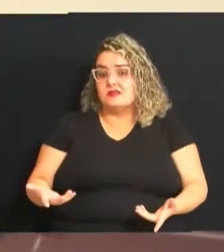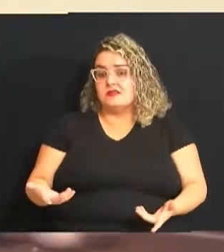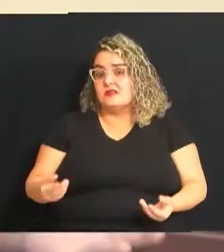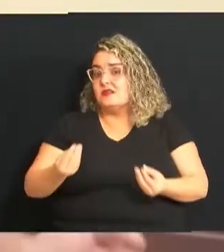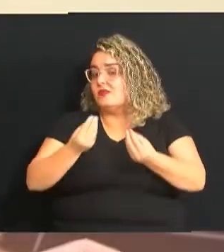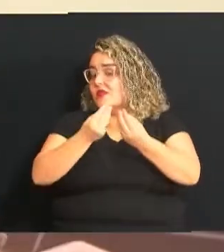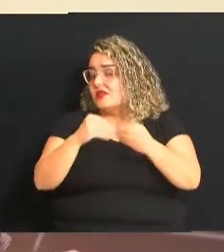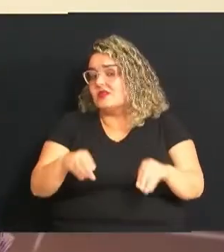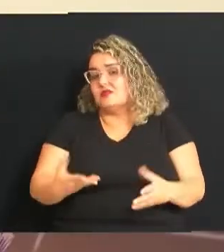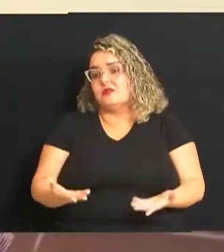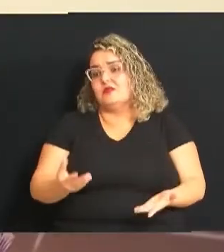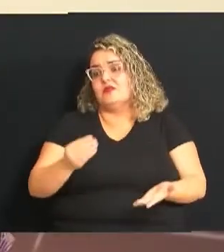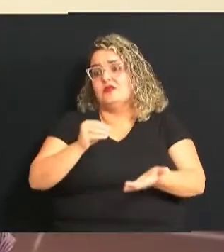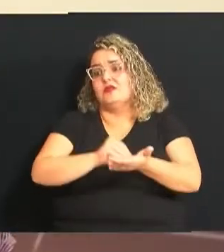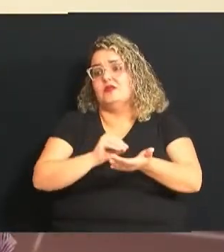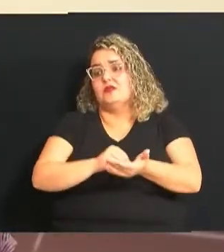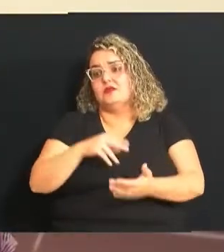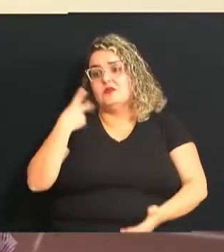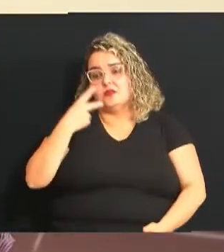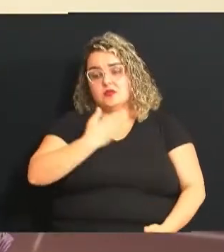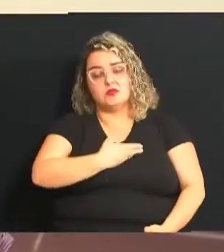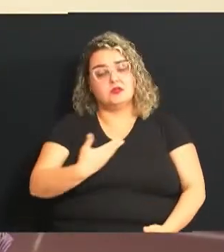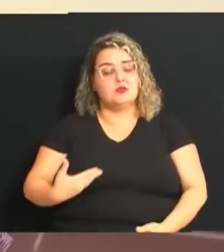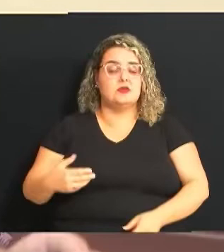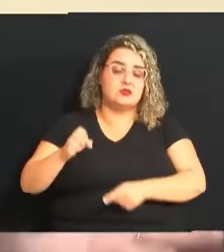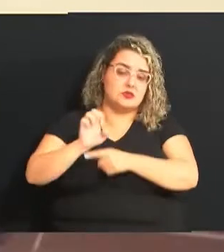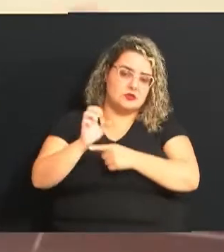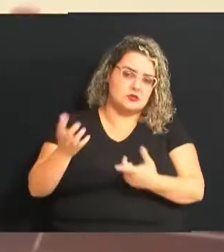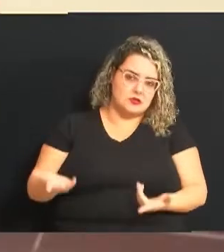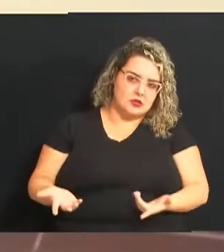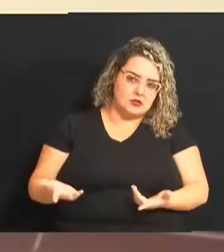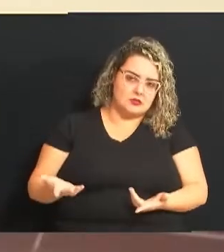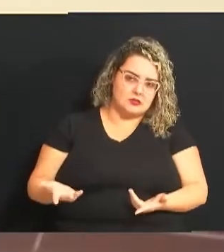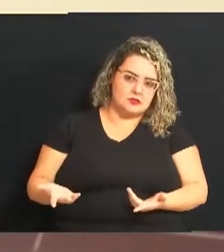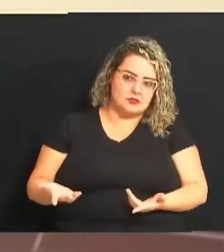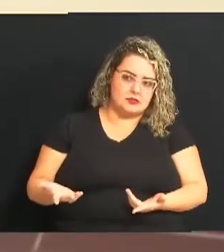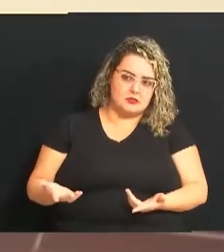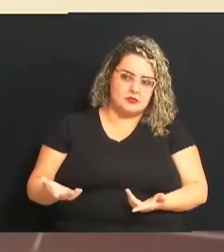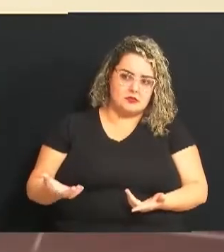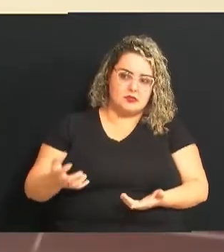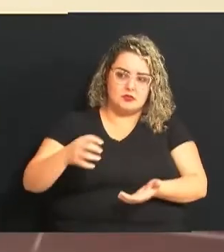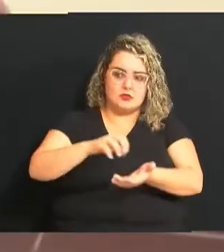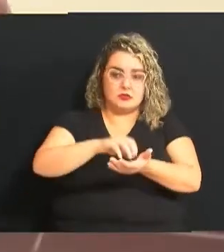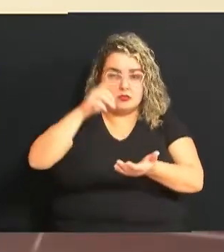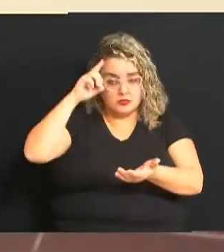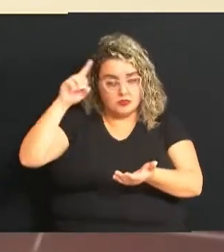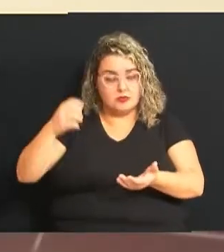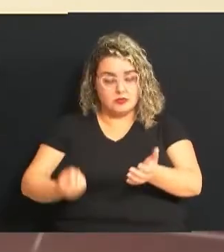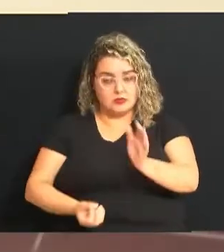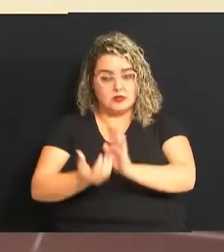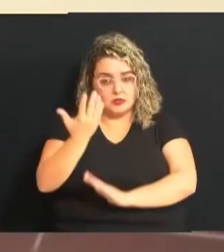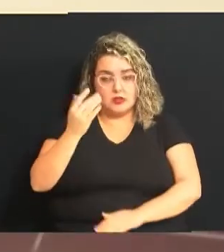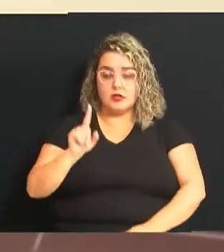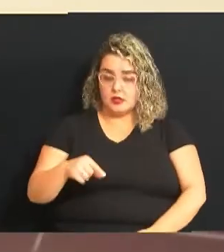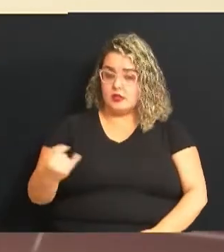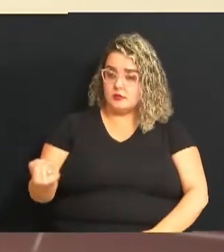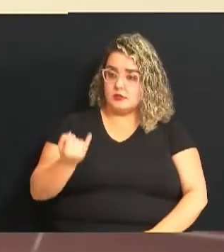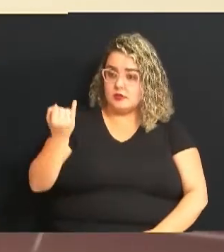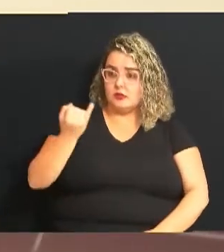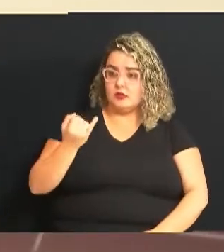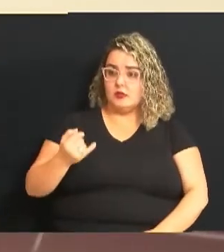por uma ausência de uma política do Estado. Sim. Porque o centro-dia que vai ser criado é muito importante, mas ele vai atingir